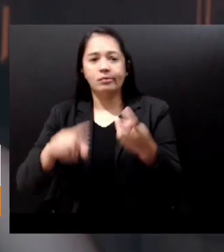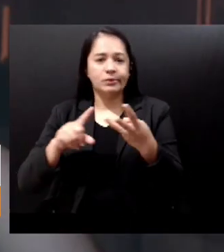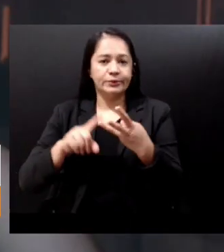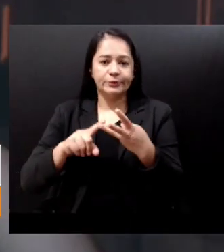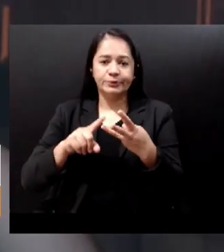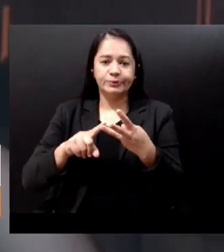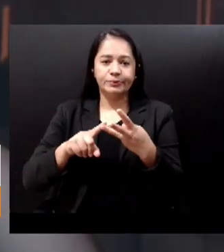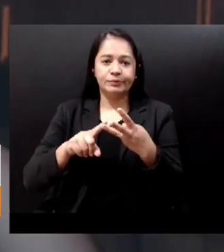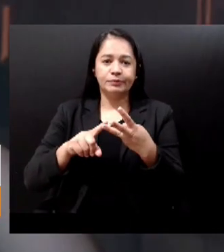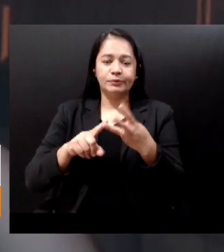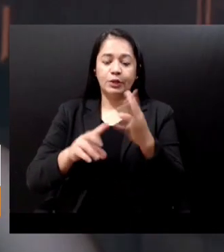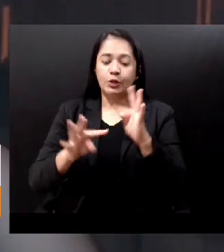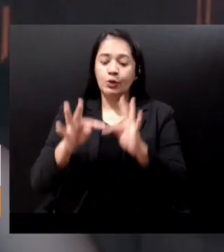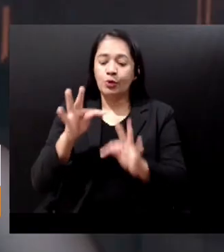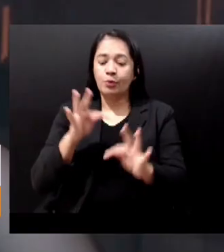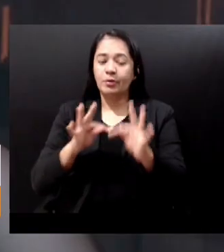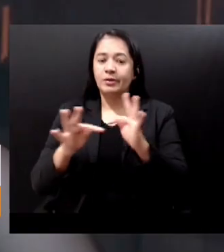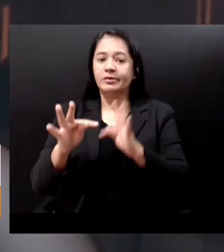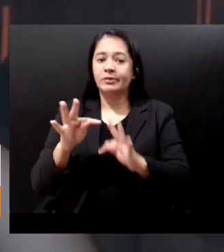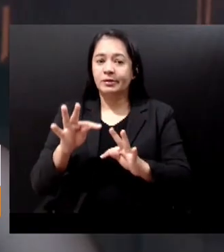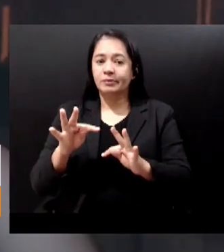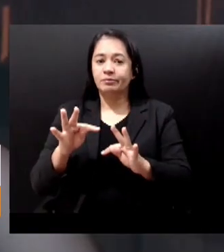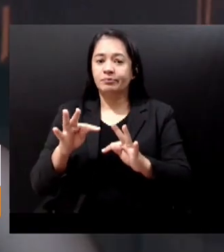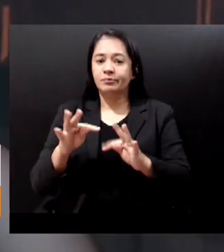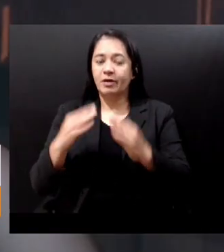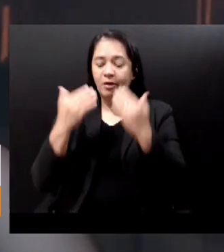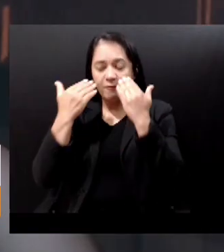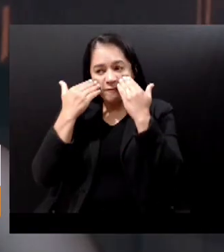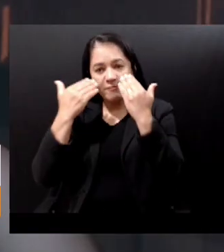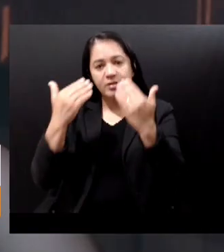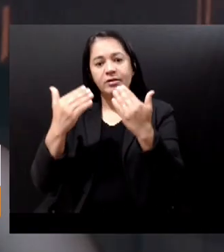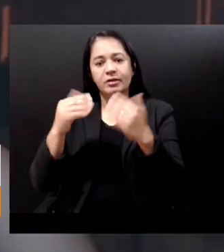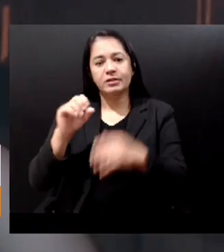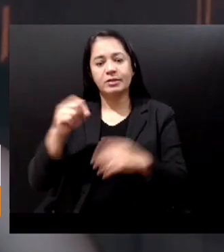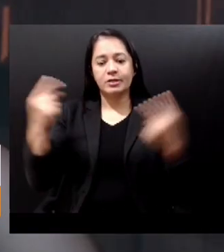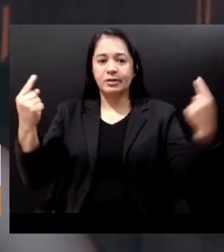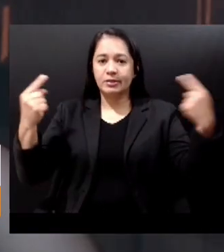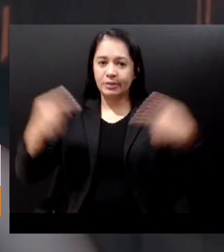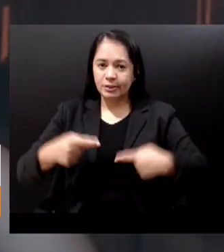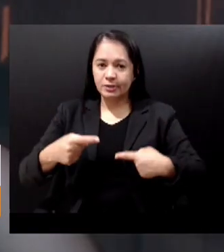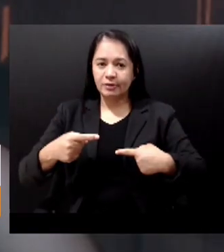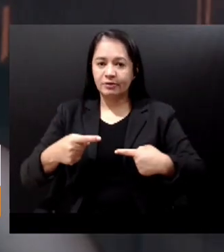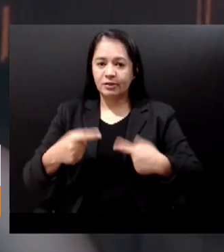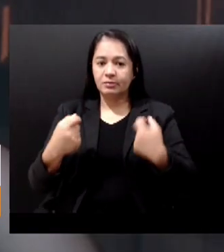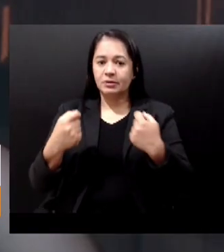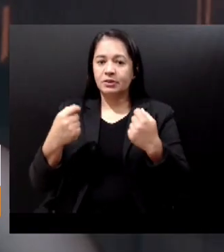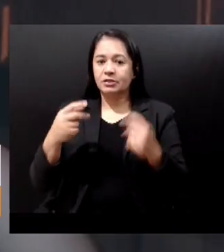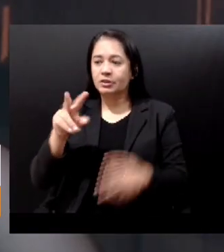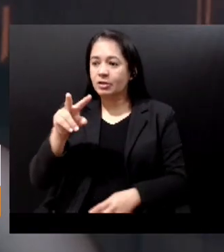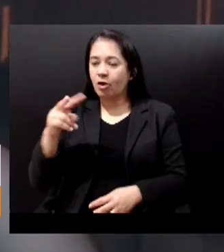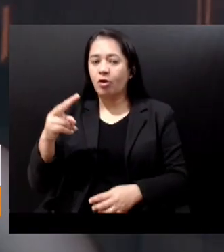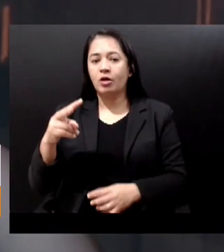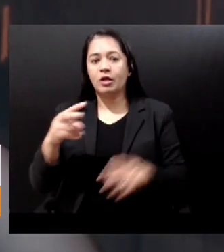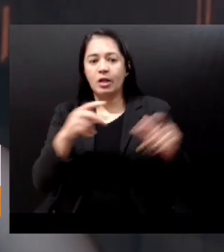terapia, você vai enfrentar desafios, você vai ter que olhar para lugares difíceis e vivenciar situações difíceis